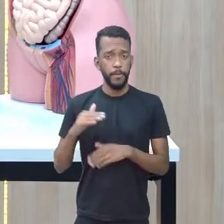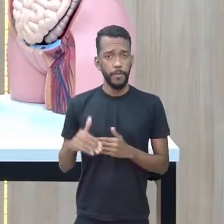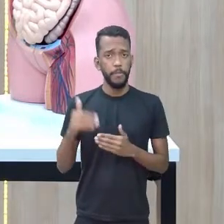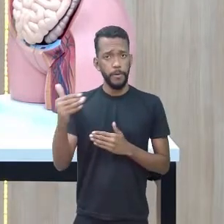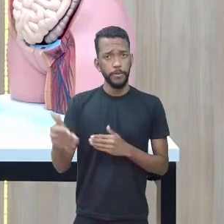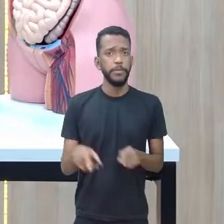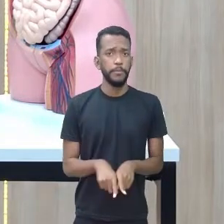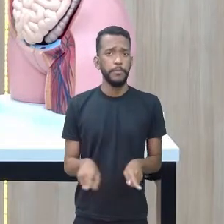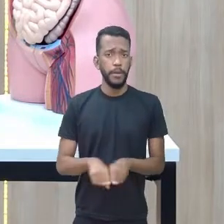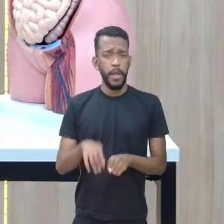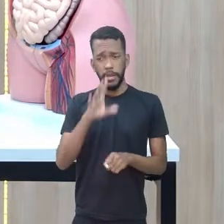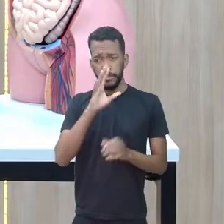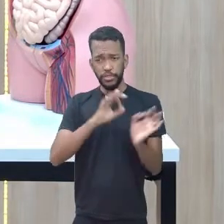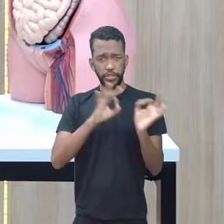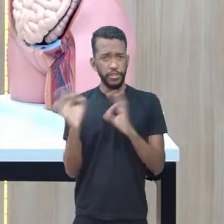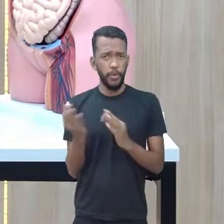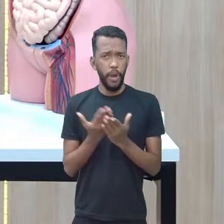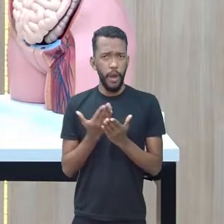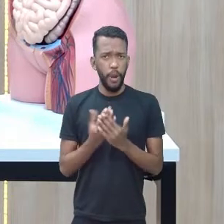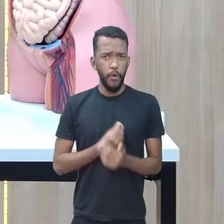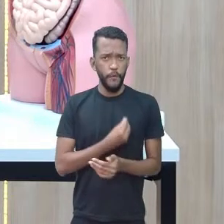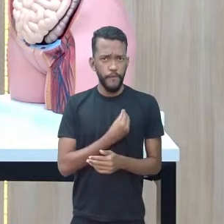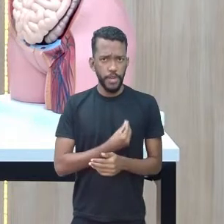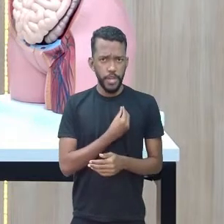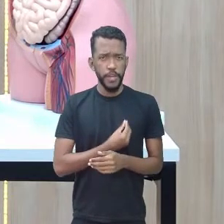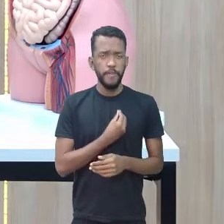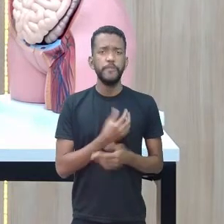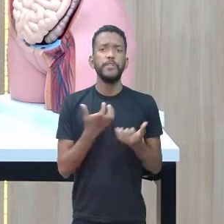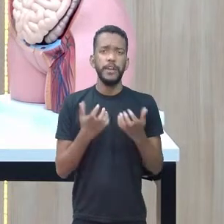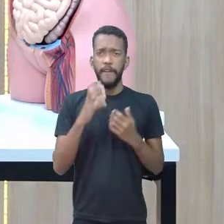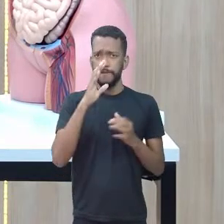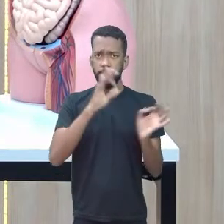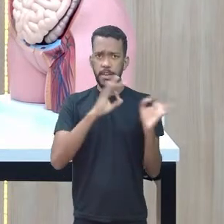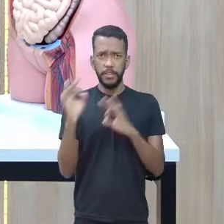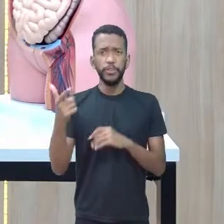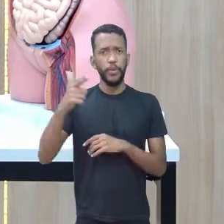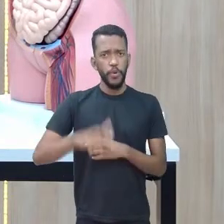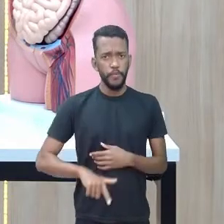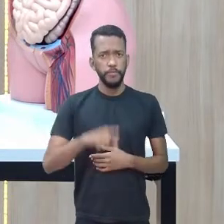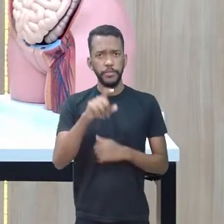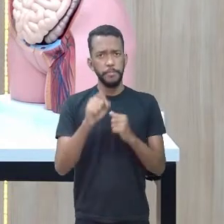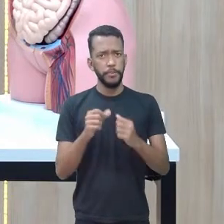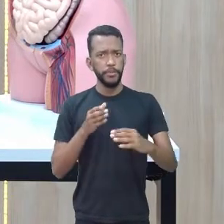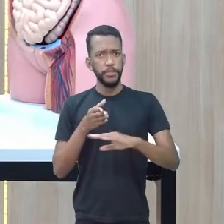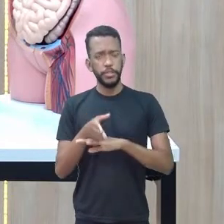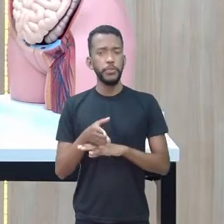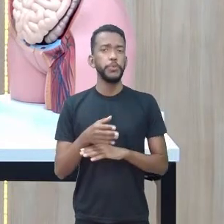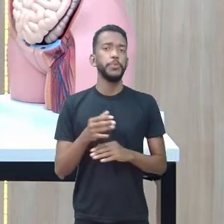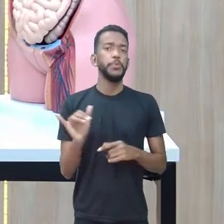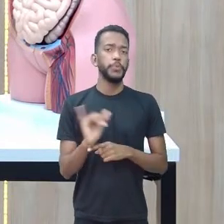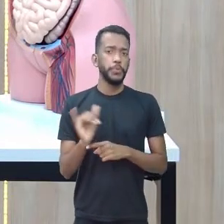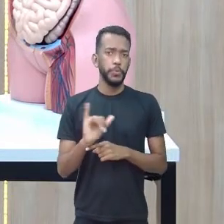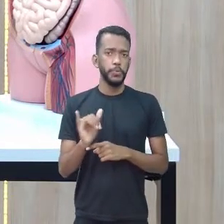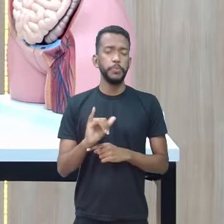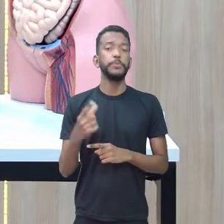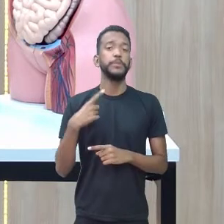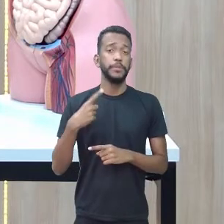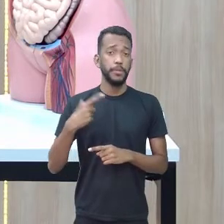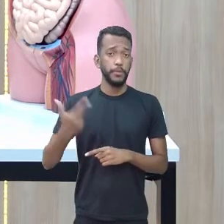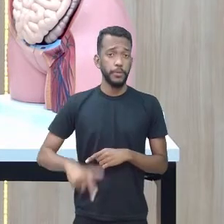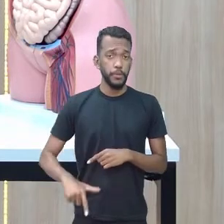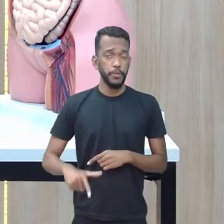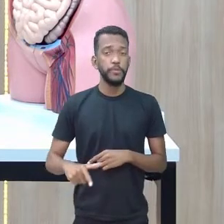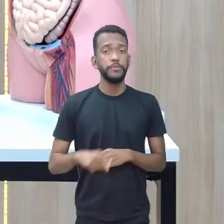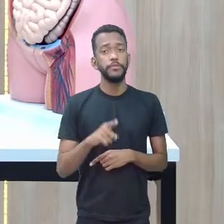essa aula agora ao vivo? Eu quero rever essa aula. Vai lá no YouTube e você vai conseguir assistir mais de uma vez. Chama